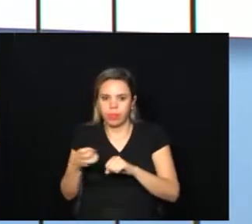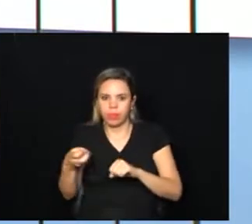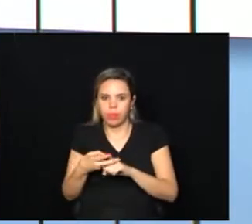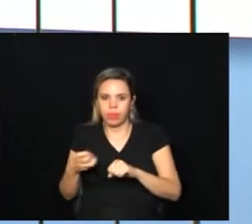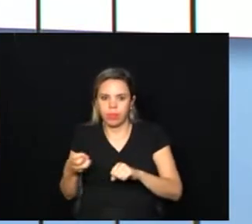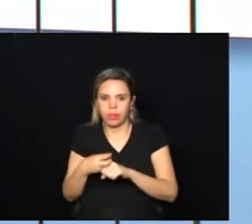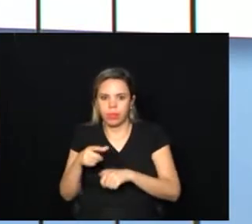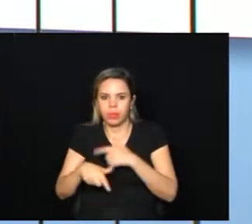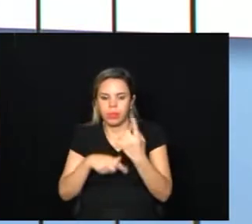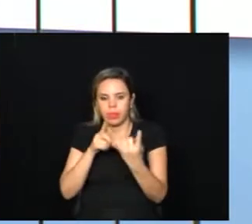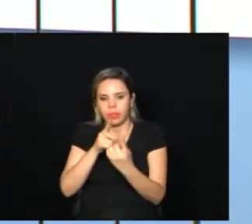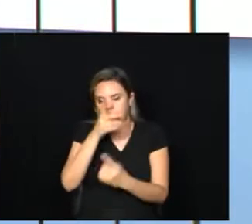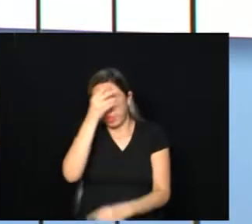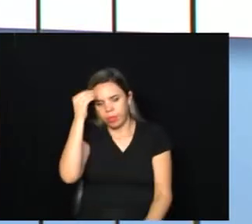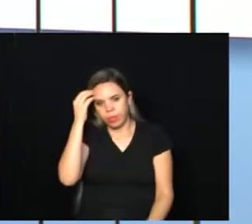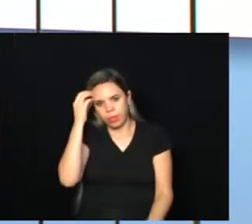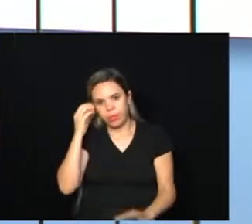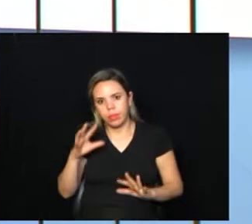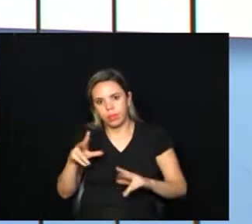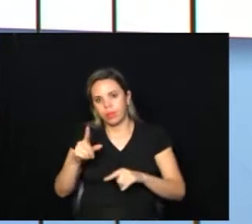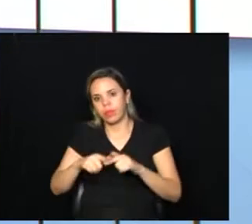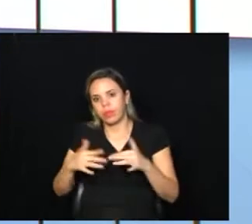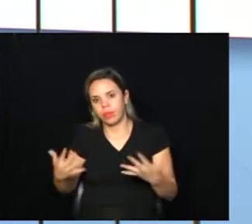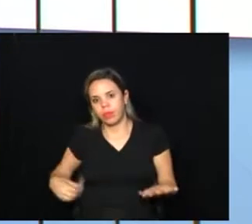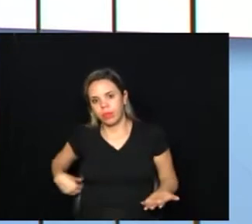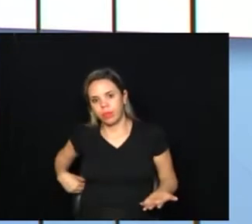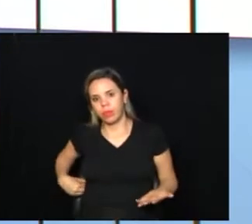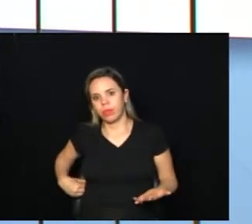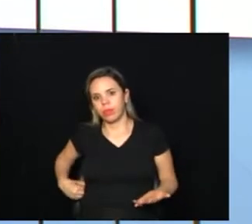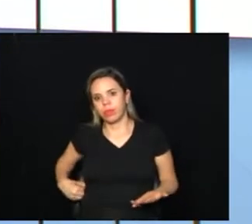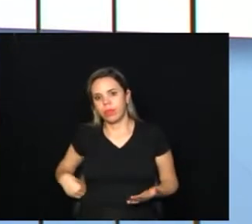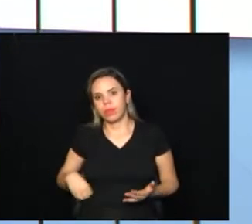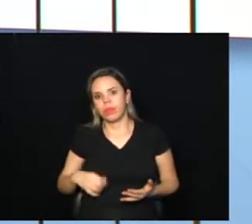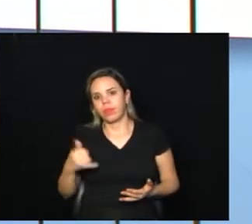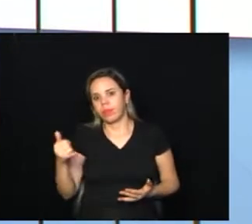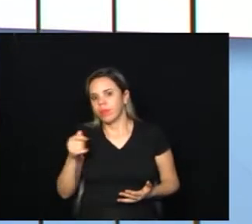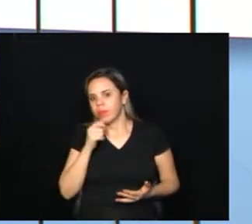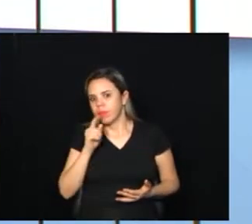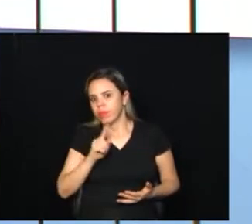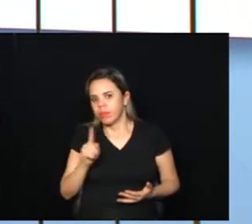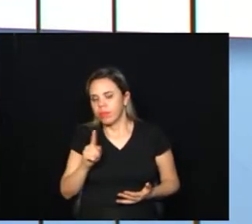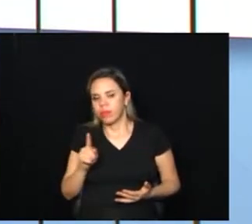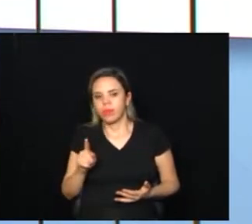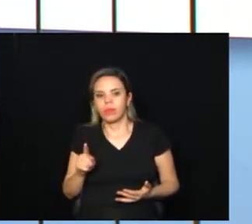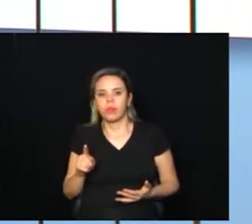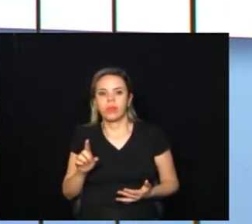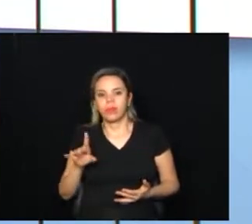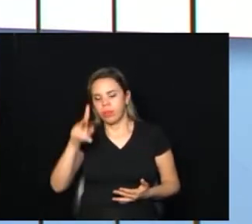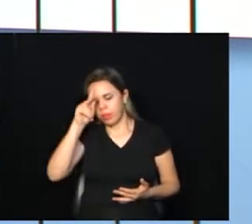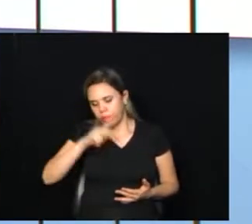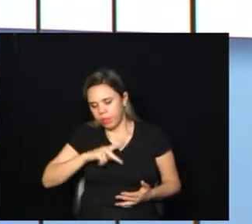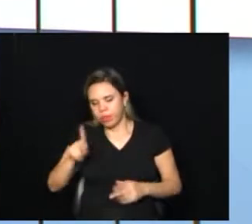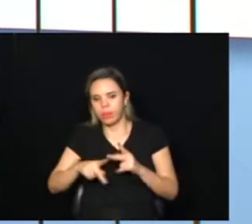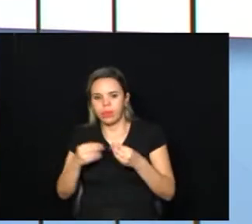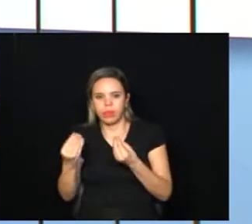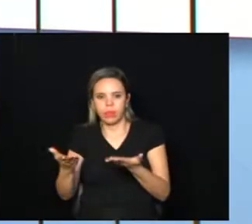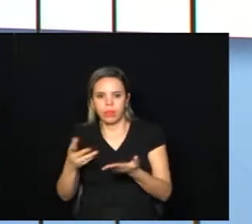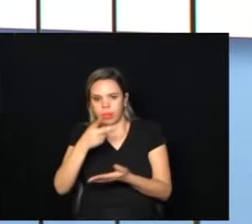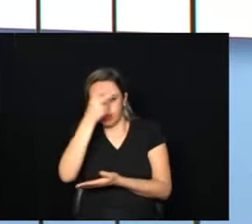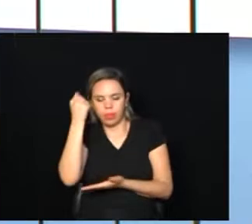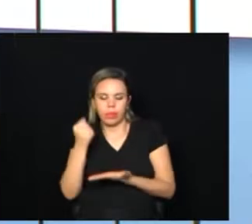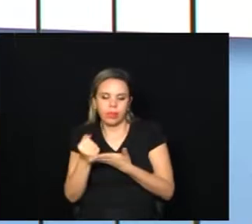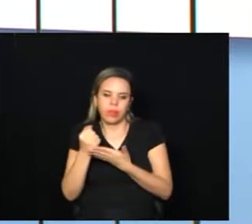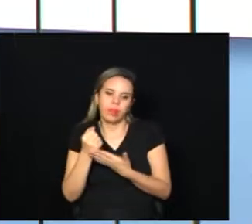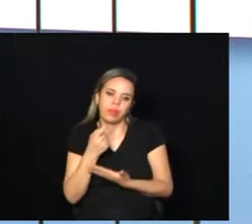de serviços públicos e todo o material, exceto o aparelho celular que deve ser da pessoa, é oferecido pela Prefeitura